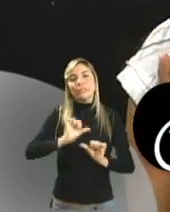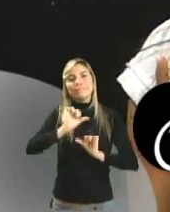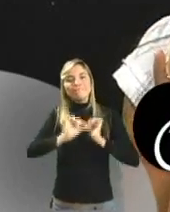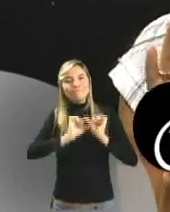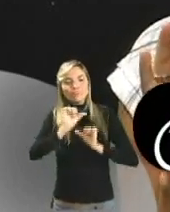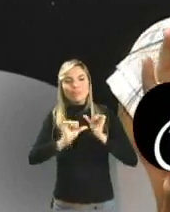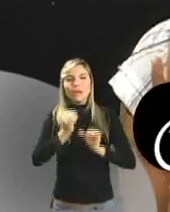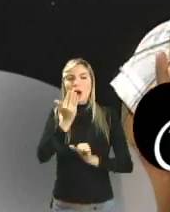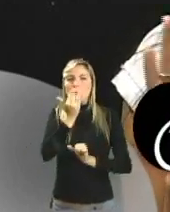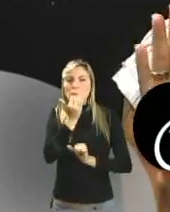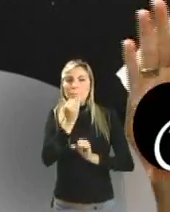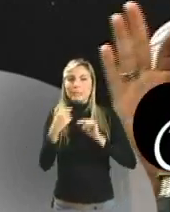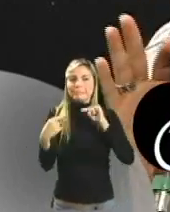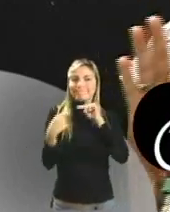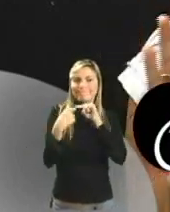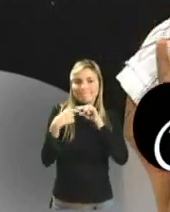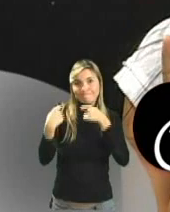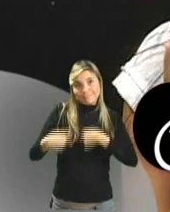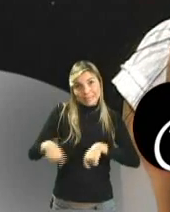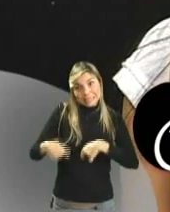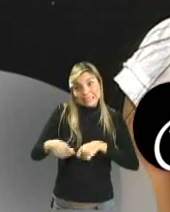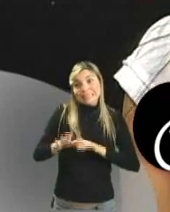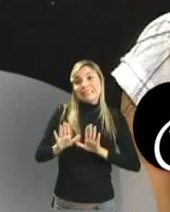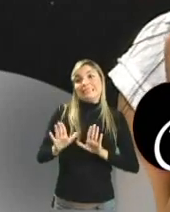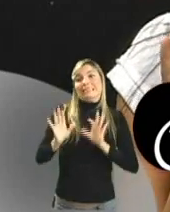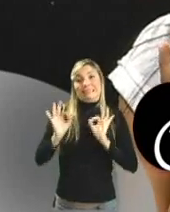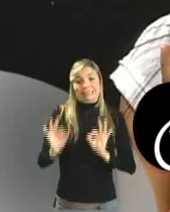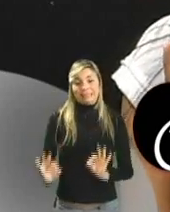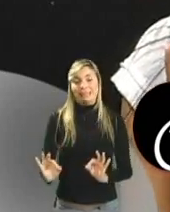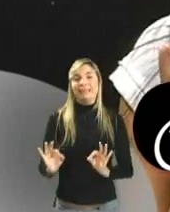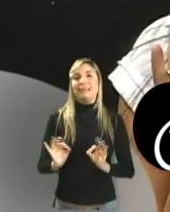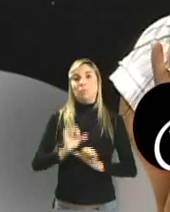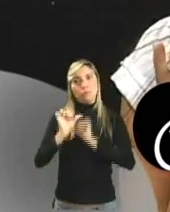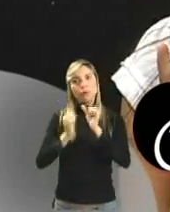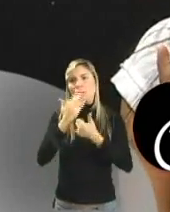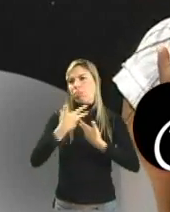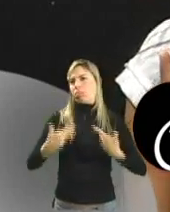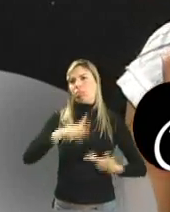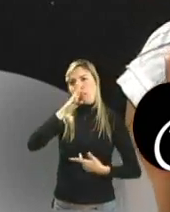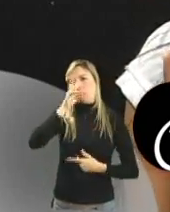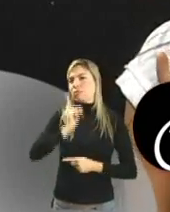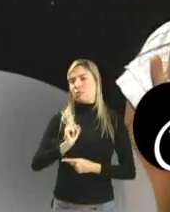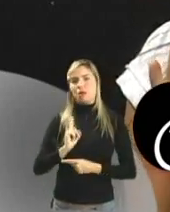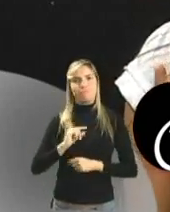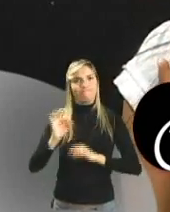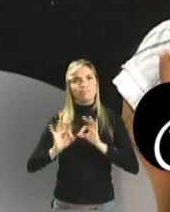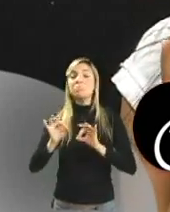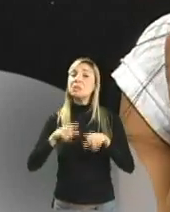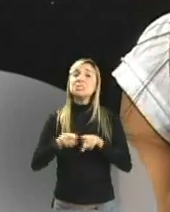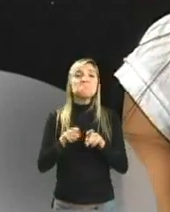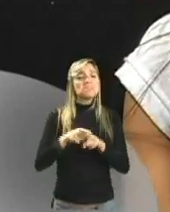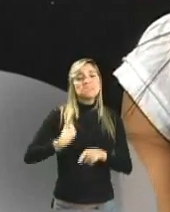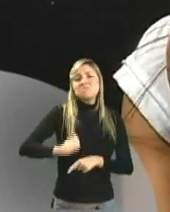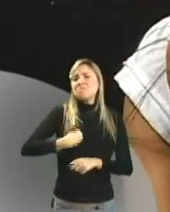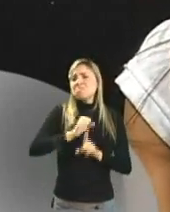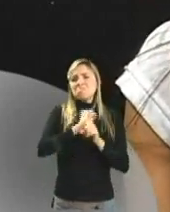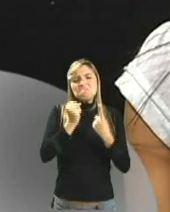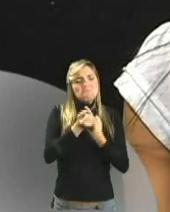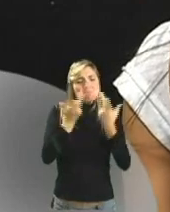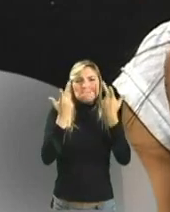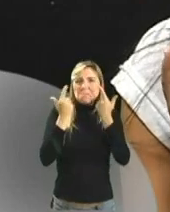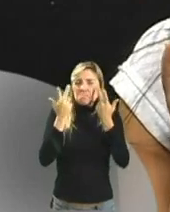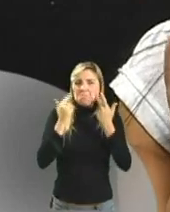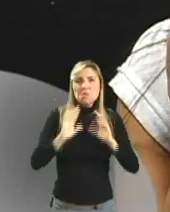que modificar um pouco sua alimentação no início devido a isso. Mas após, ele vai ter as suas atividades físicas normais, vai ter sua vida